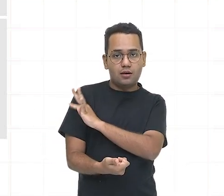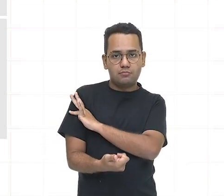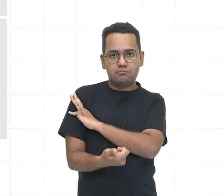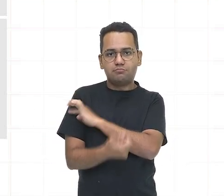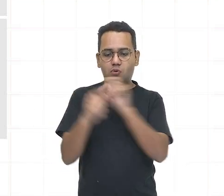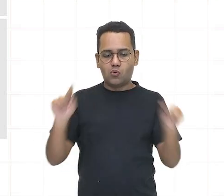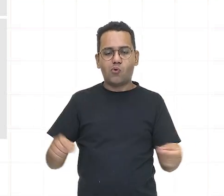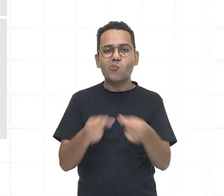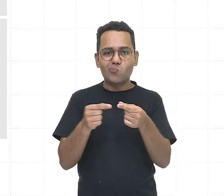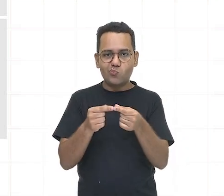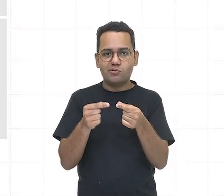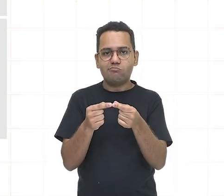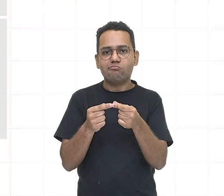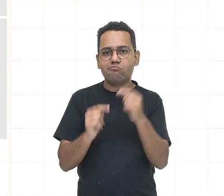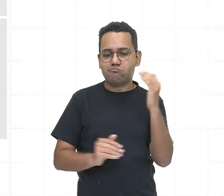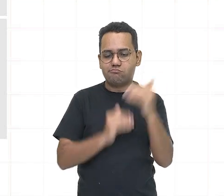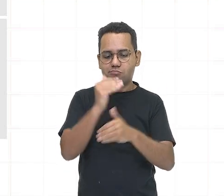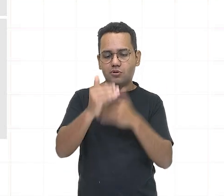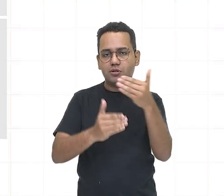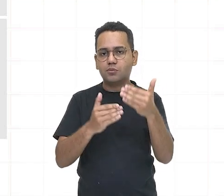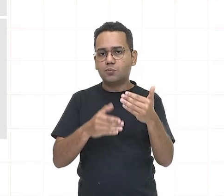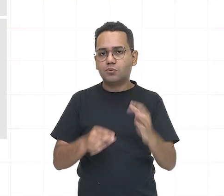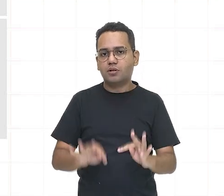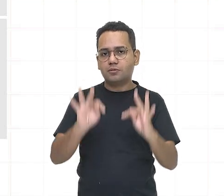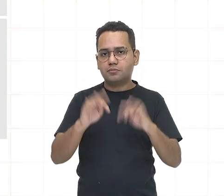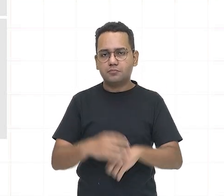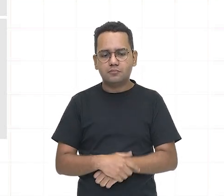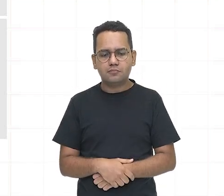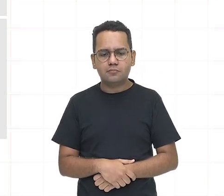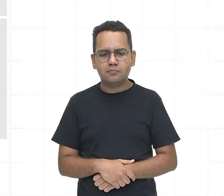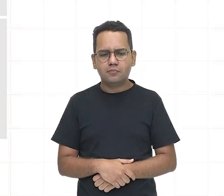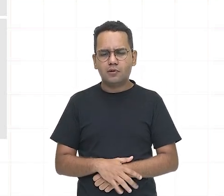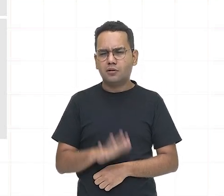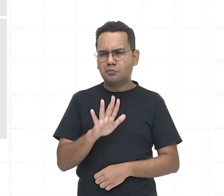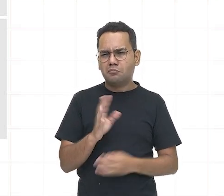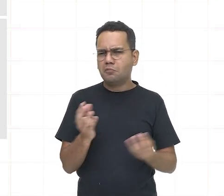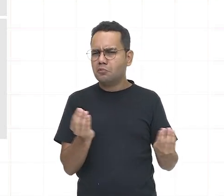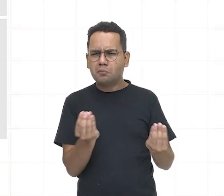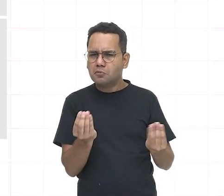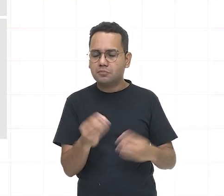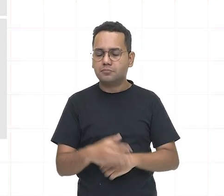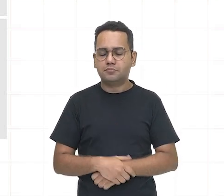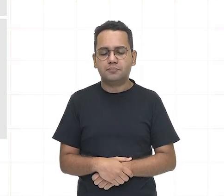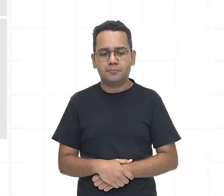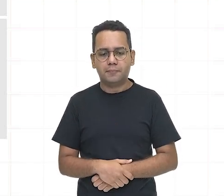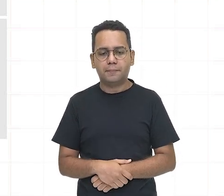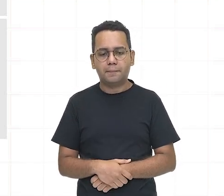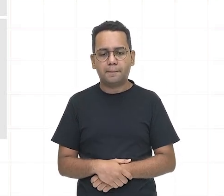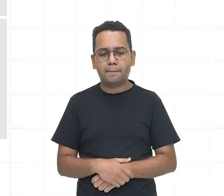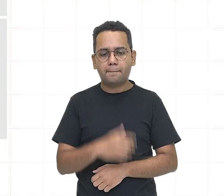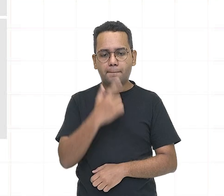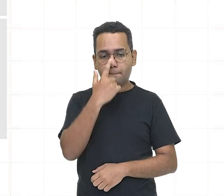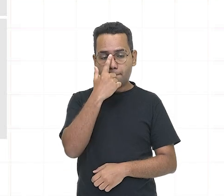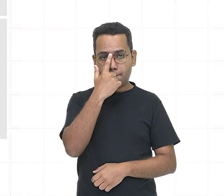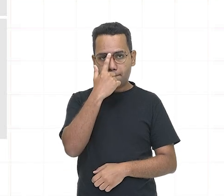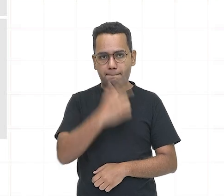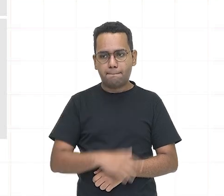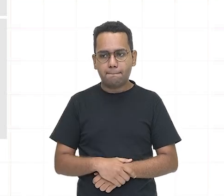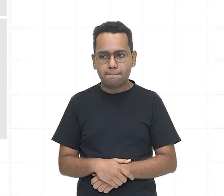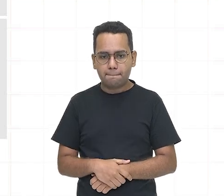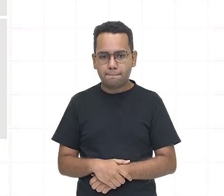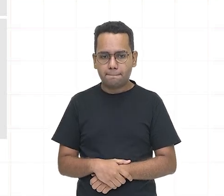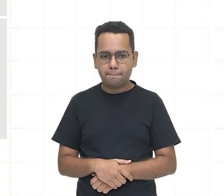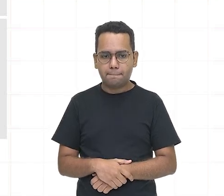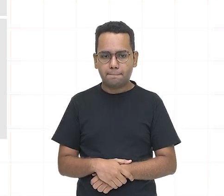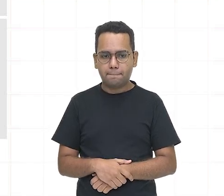esse desenvolvimento econômico com a parte tecnológica. Porque a tecnologia, gente, ela acaba impactando, né, tanto